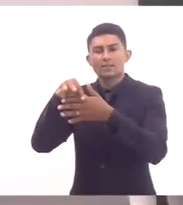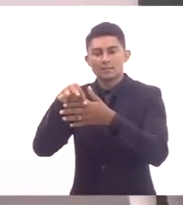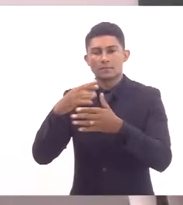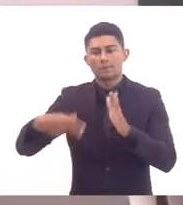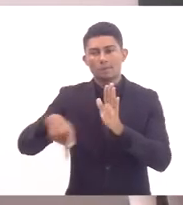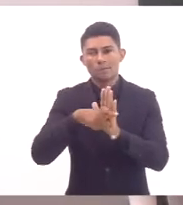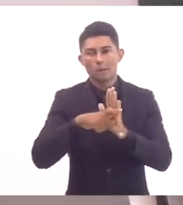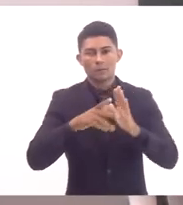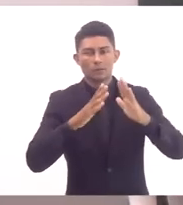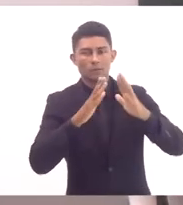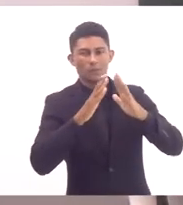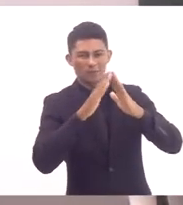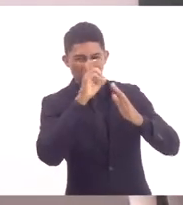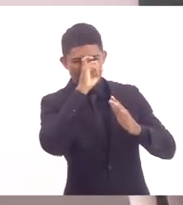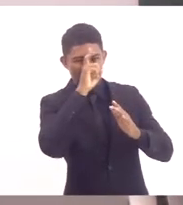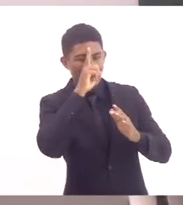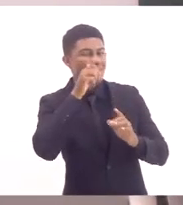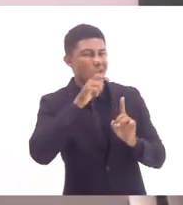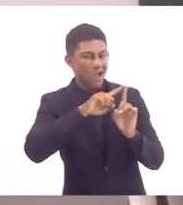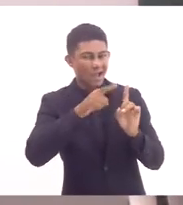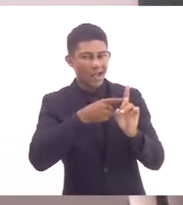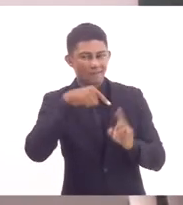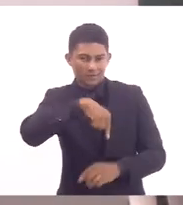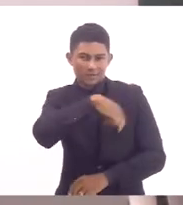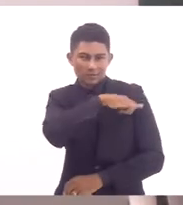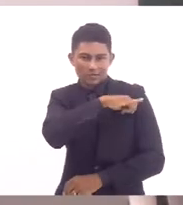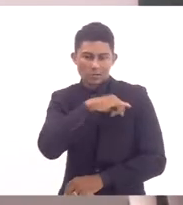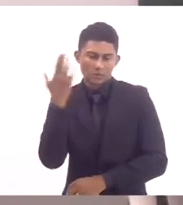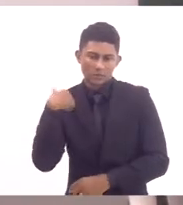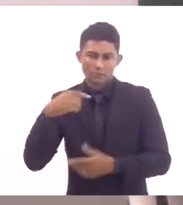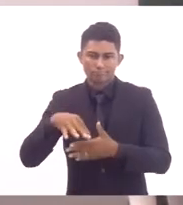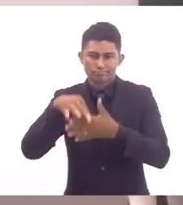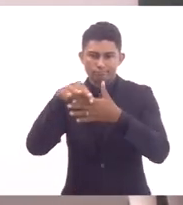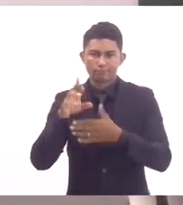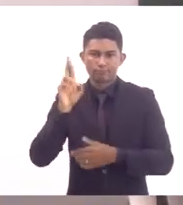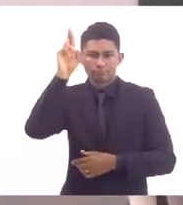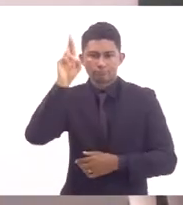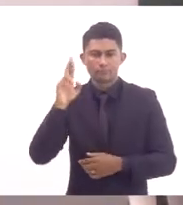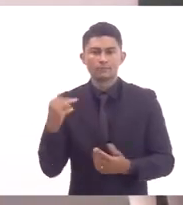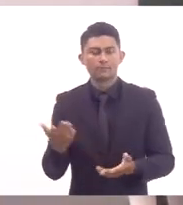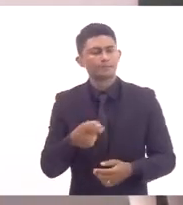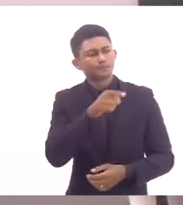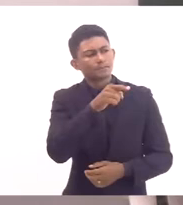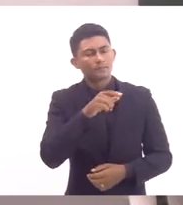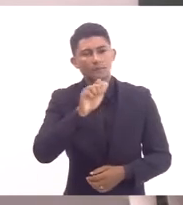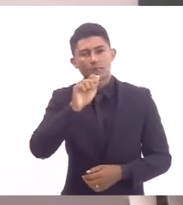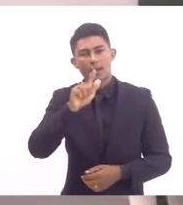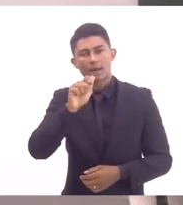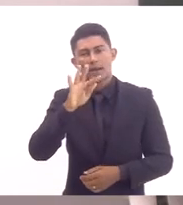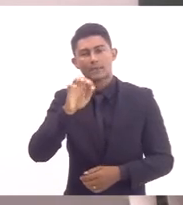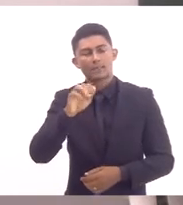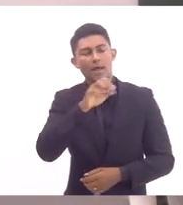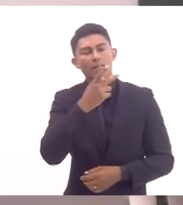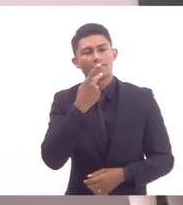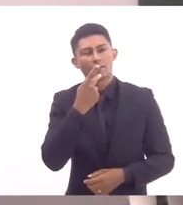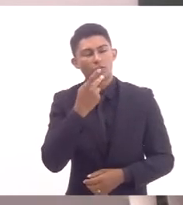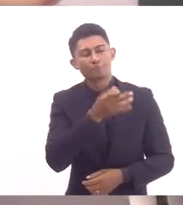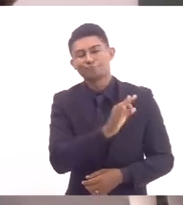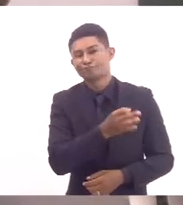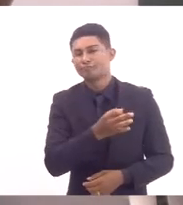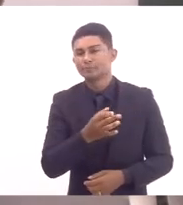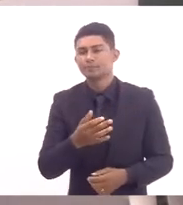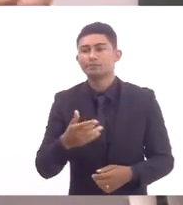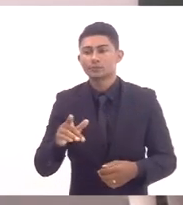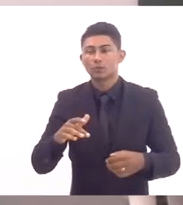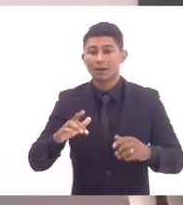do Rio e com certeza como drag da colocou do Observatório um conjunto de ações da